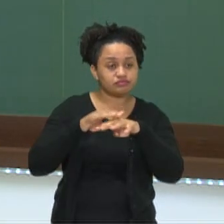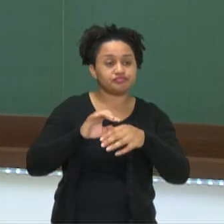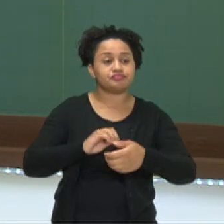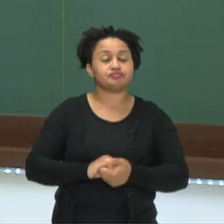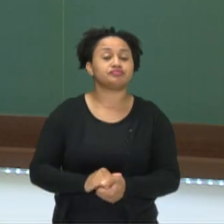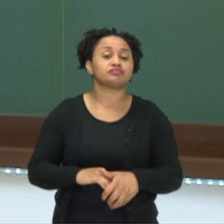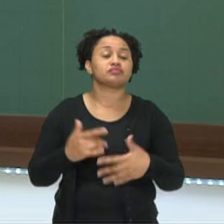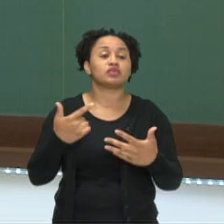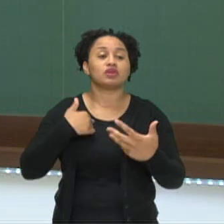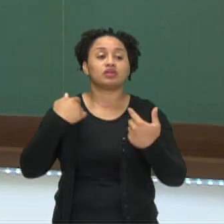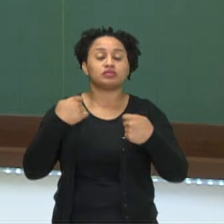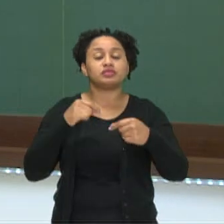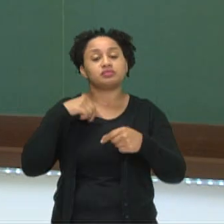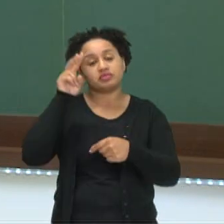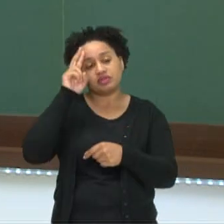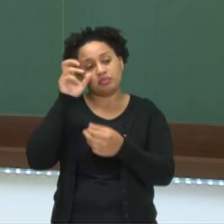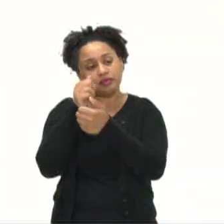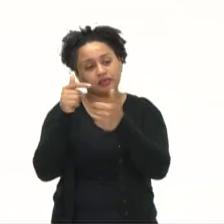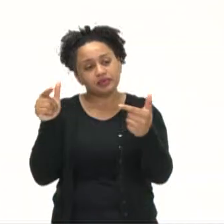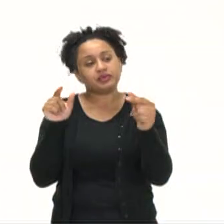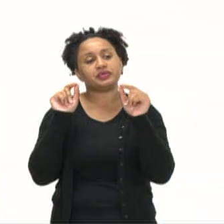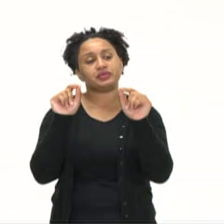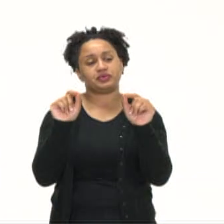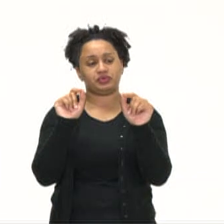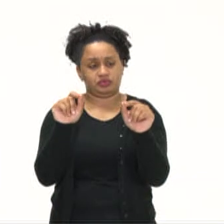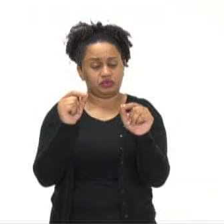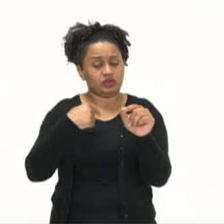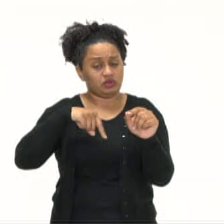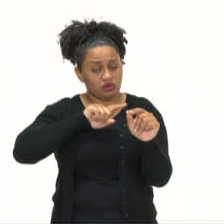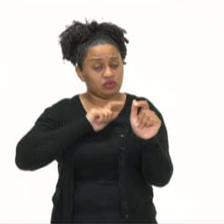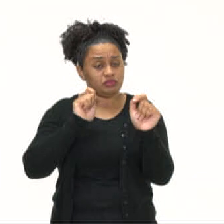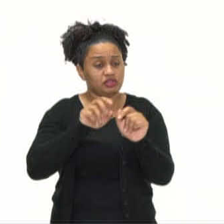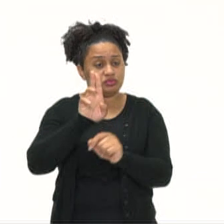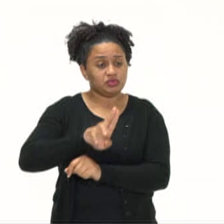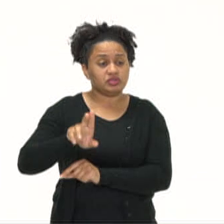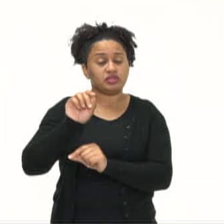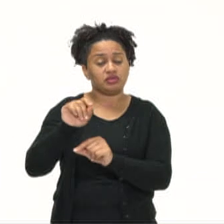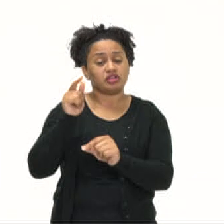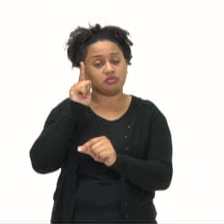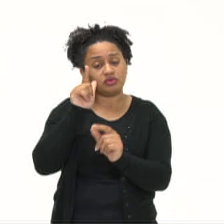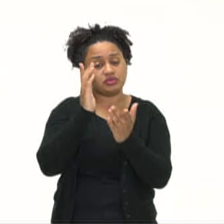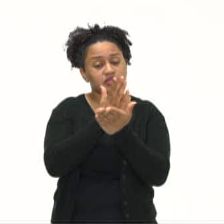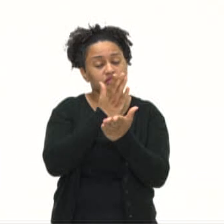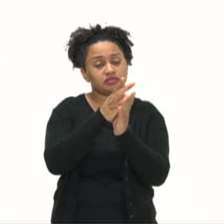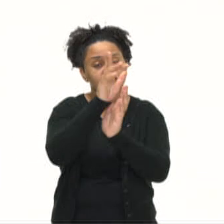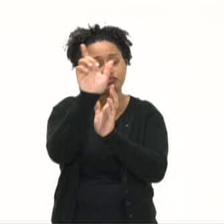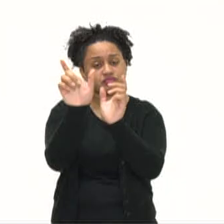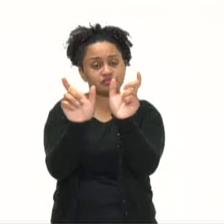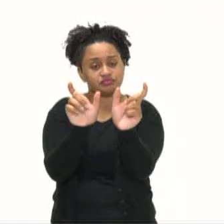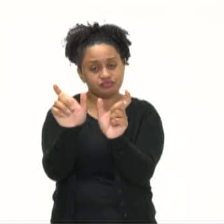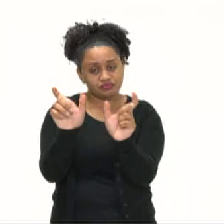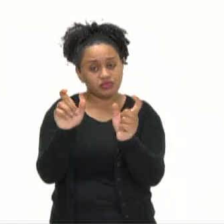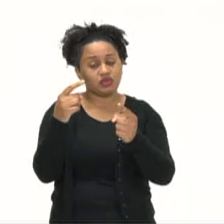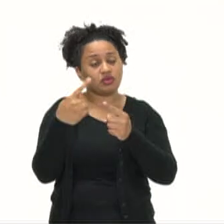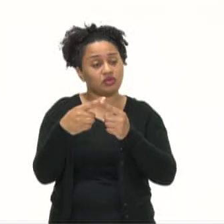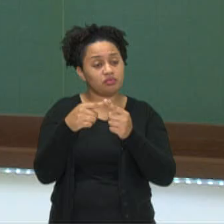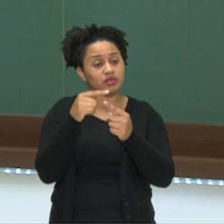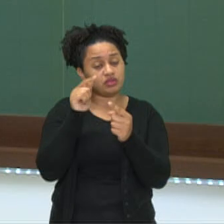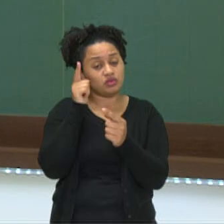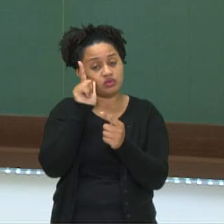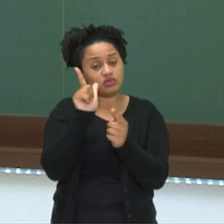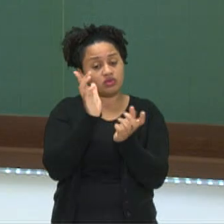para isso, lembrar de algumas ferramentas, né? Ferramentas que podemos utilizar para fatorar esses polinômios, porque fatorando eu